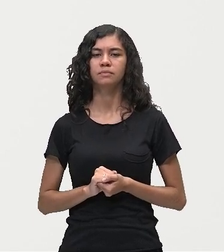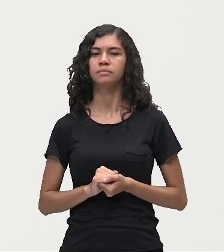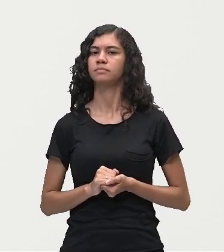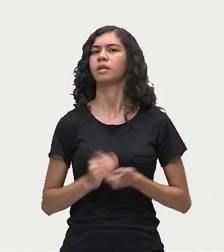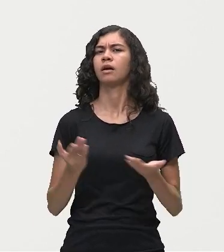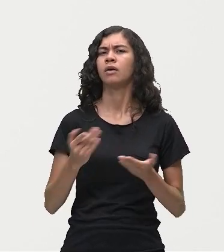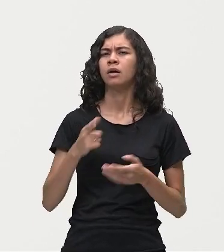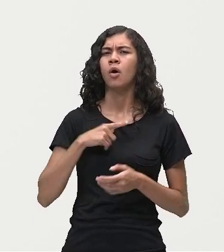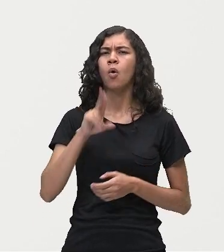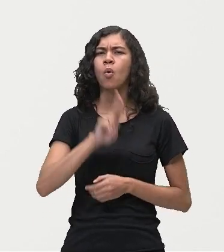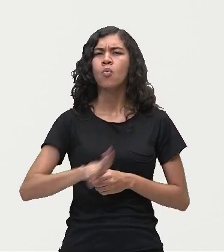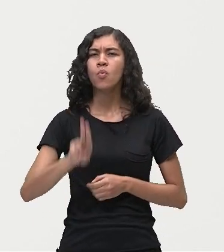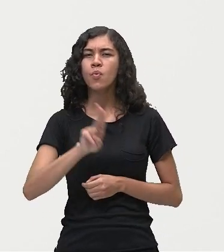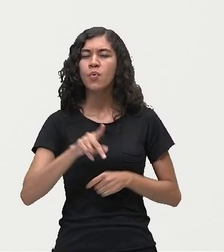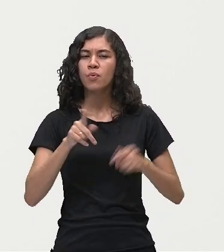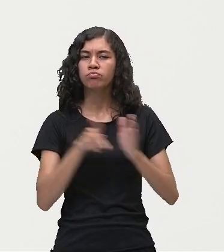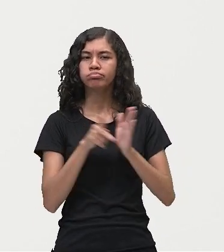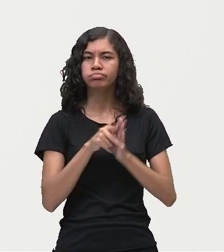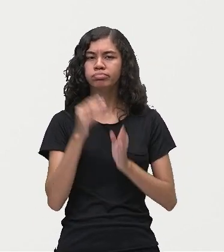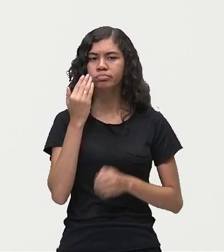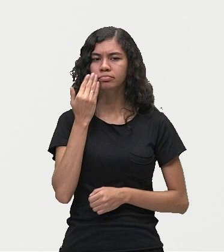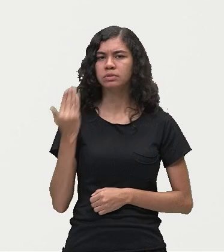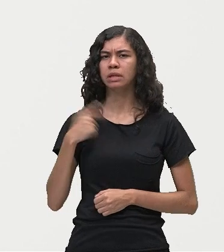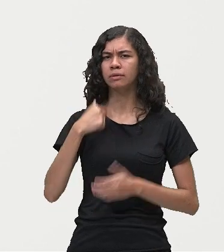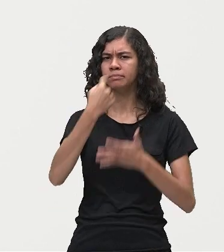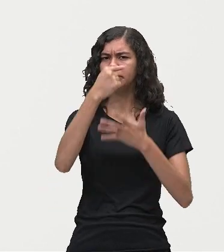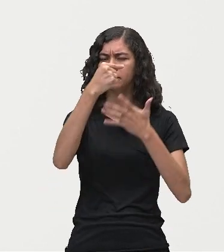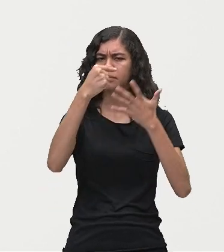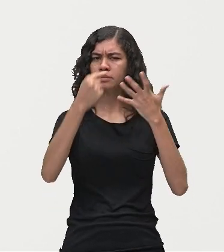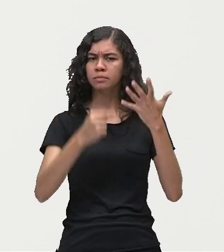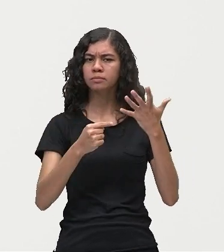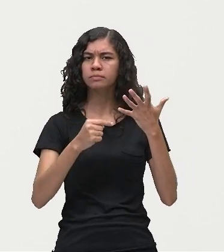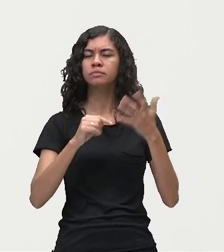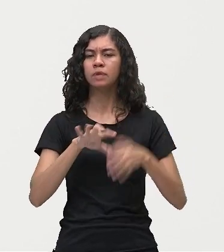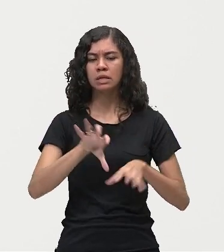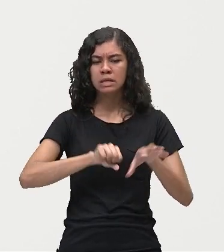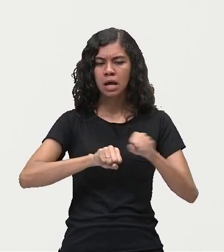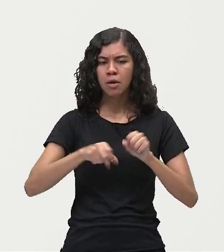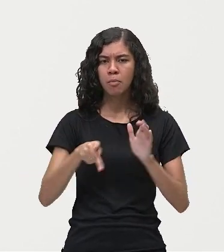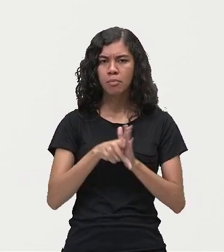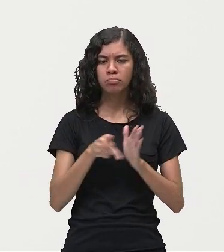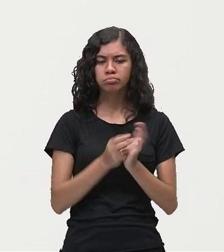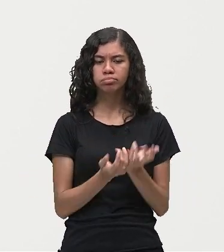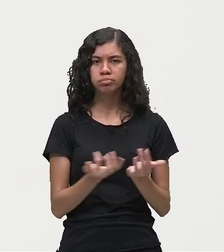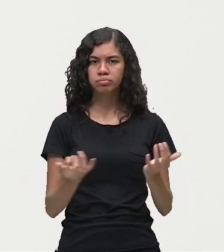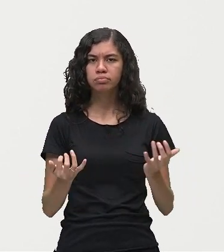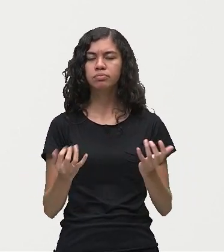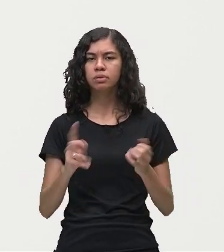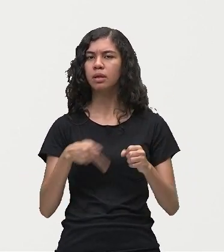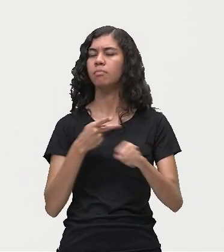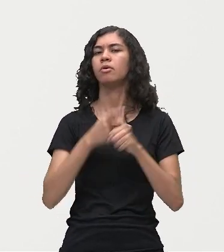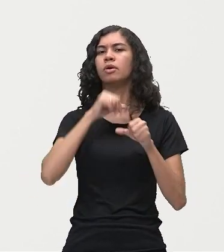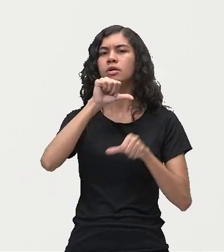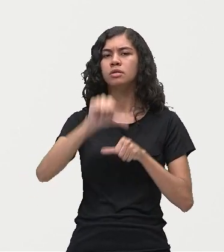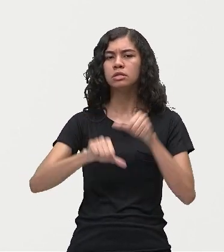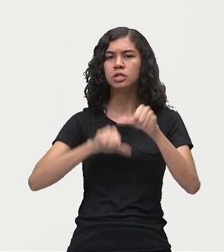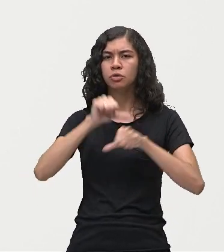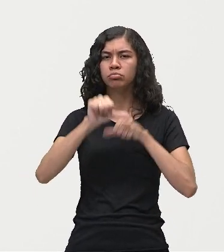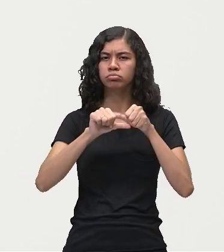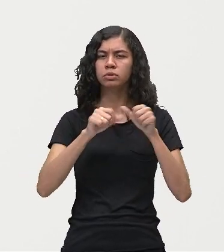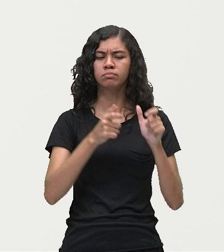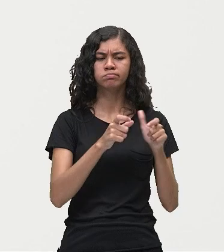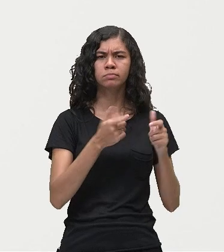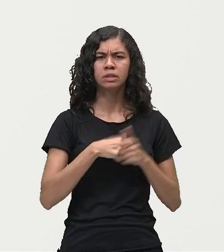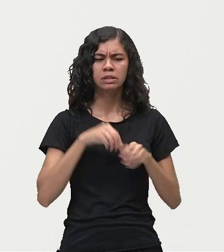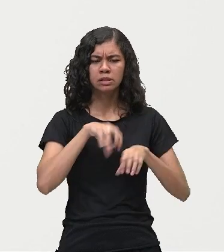carvão mineral, né? O carvão mineral, ele é extraído do solo, depois ele é transformado em partes menores,